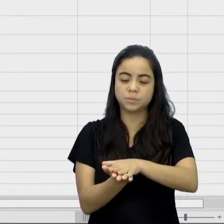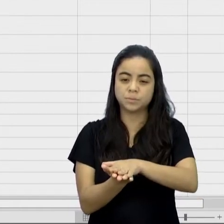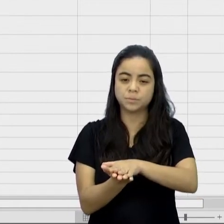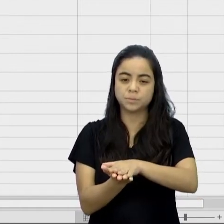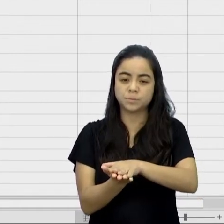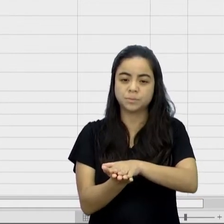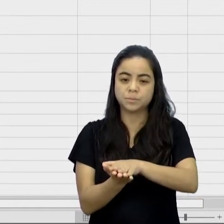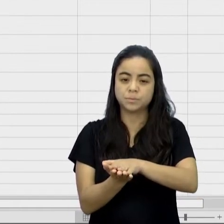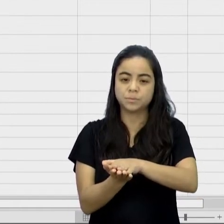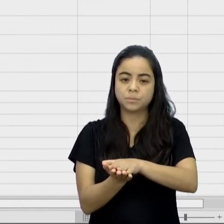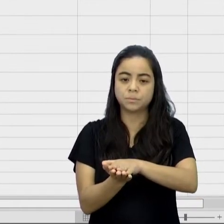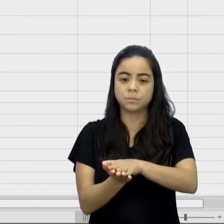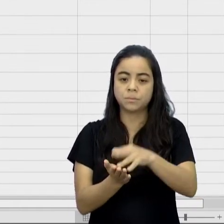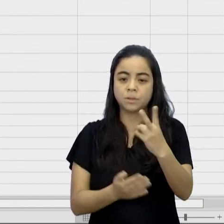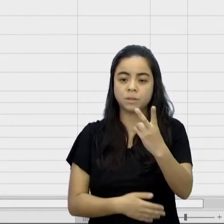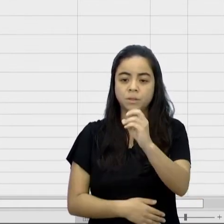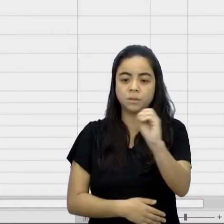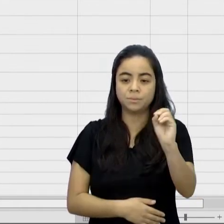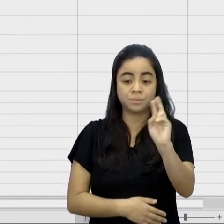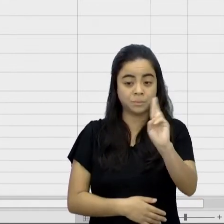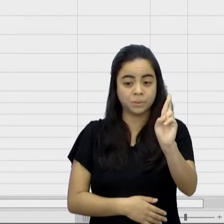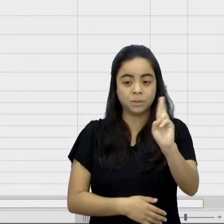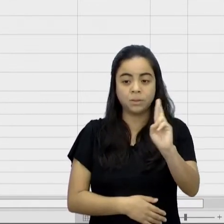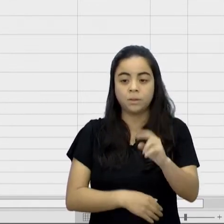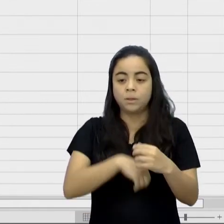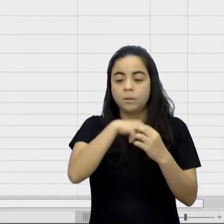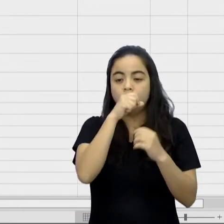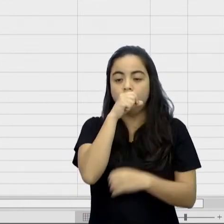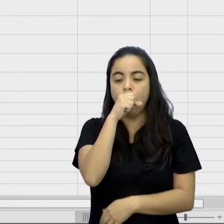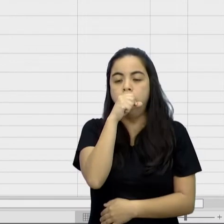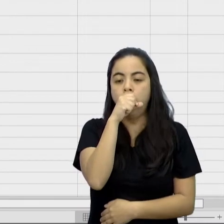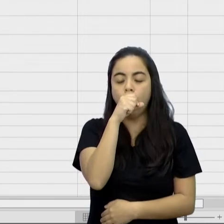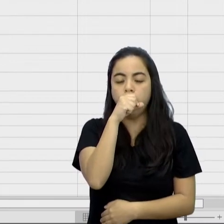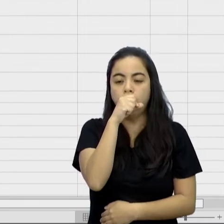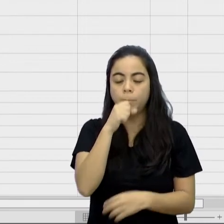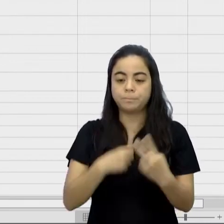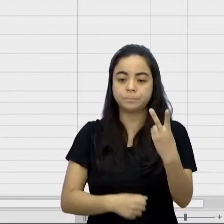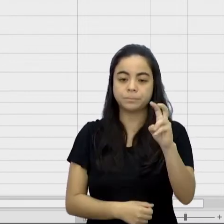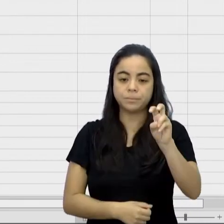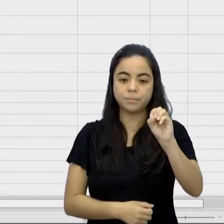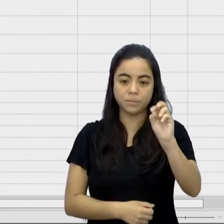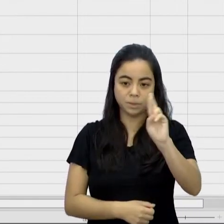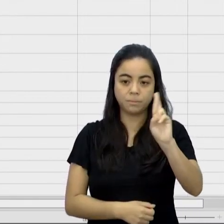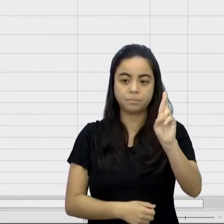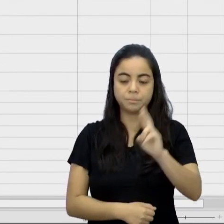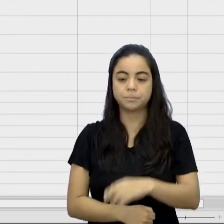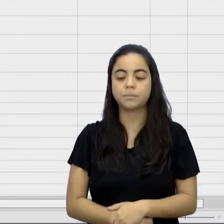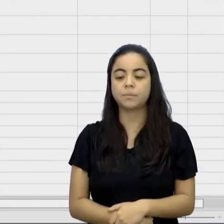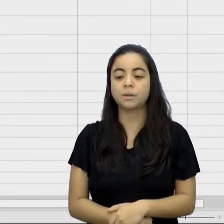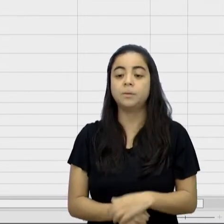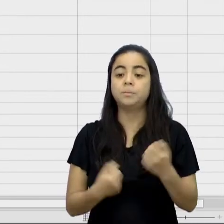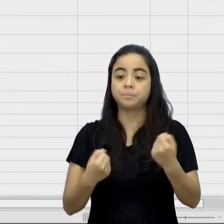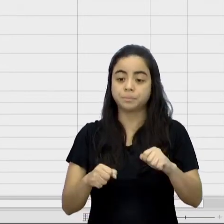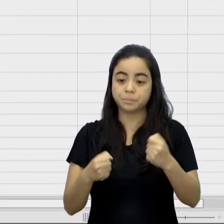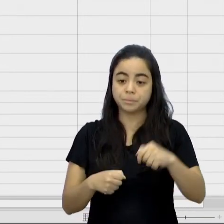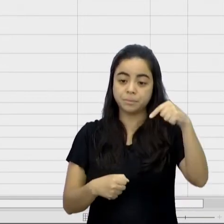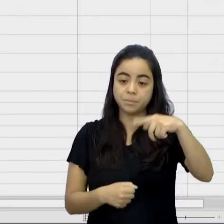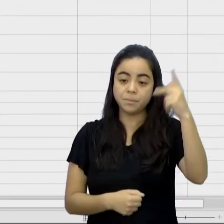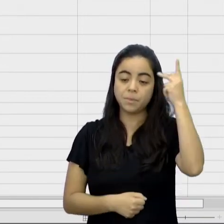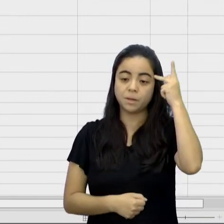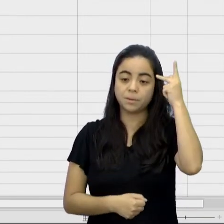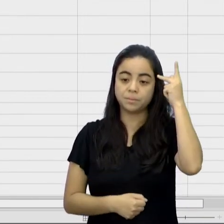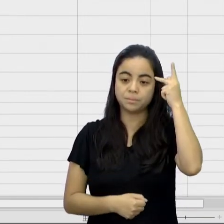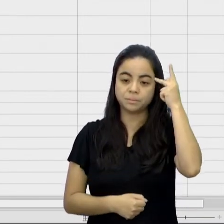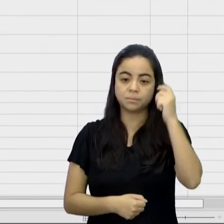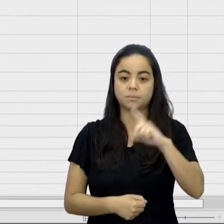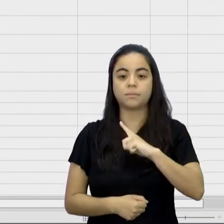toma multa. Uns 200, uns 250. Pode pôr 200, porque aquele a gente anda aqui em São Paulo, tem radar toda hora, e aí